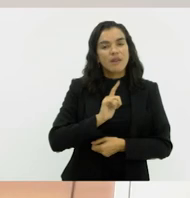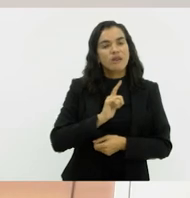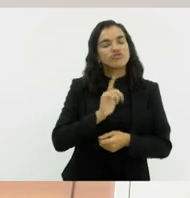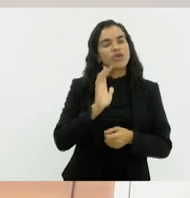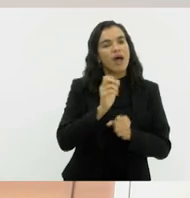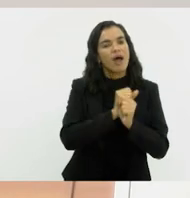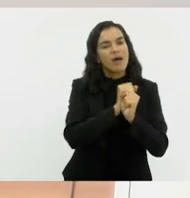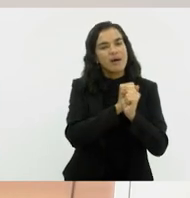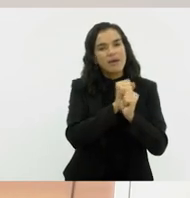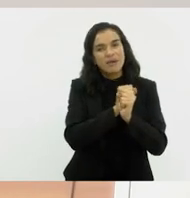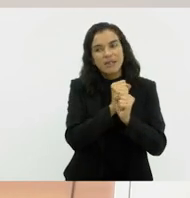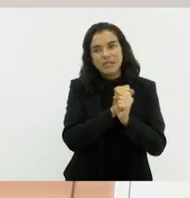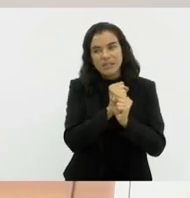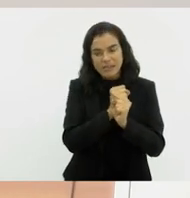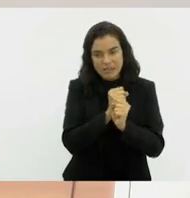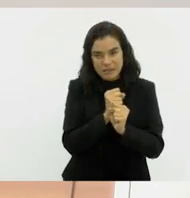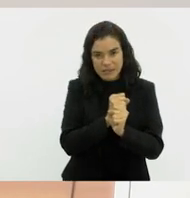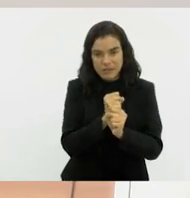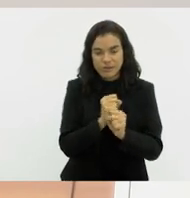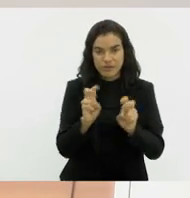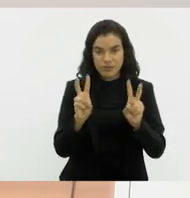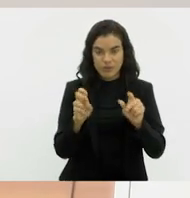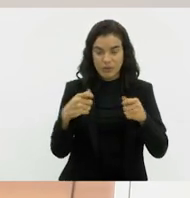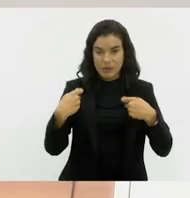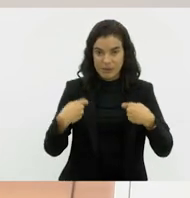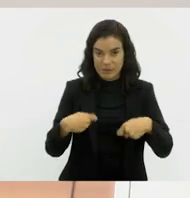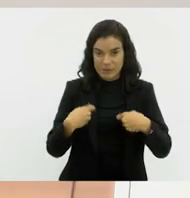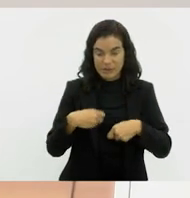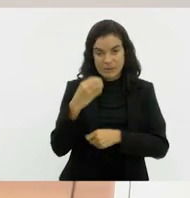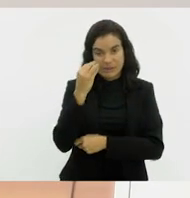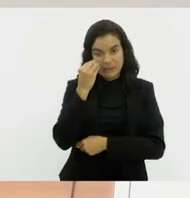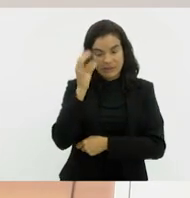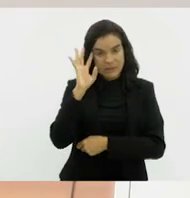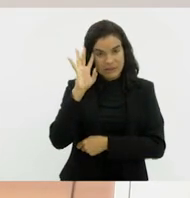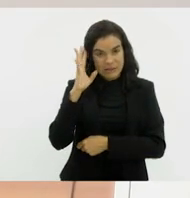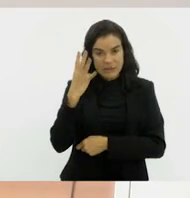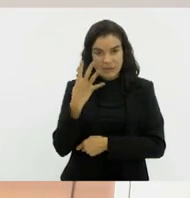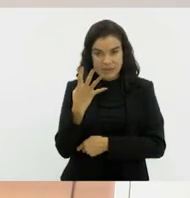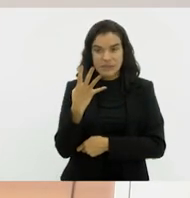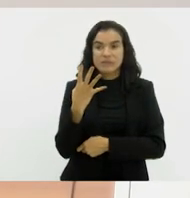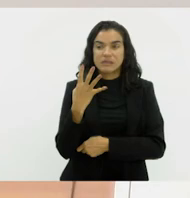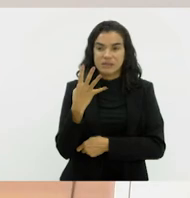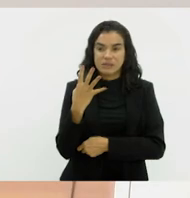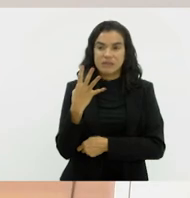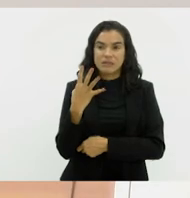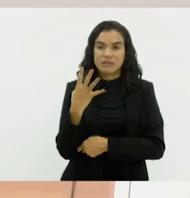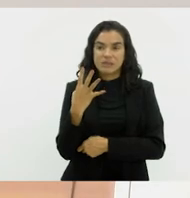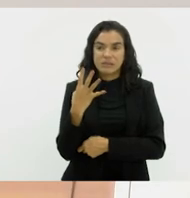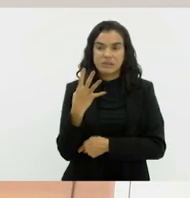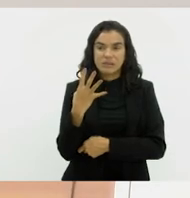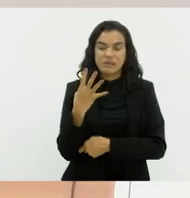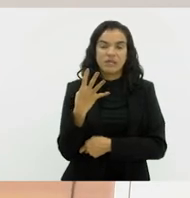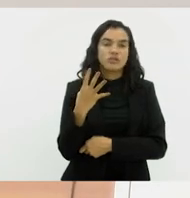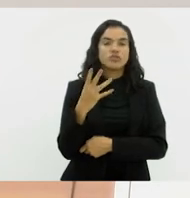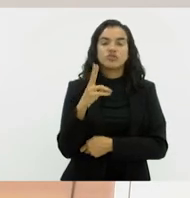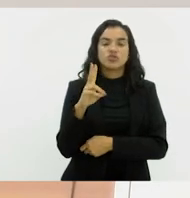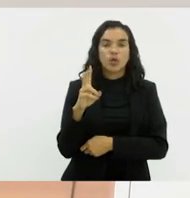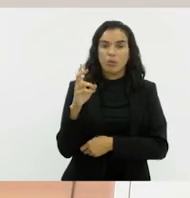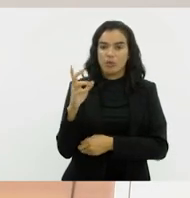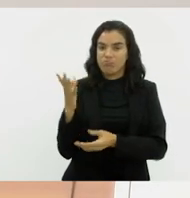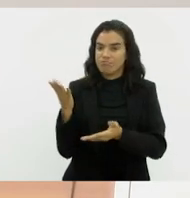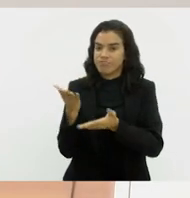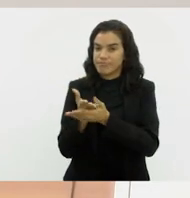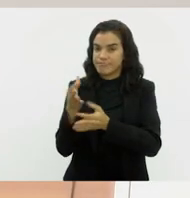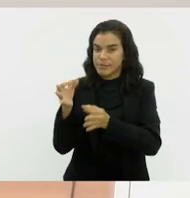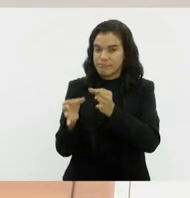tempo dizendo, né, da necessidade de tentar solucionar isso, né, não pela via judicial, ou seja,